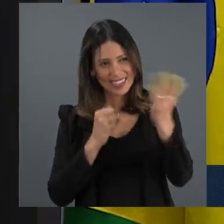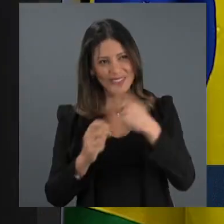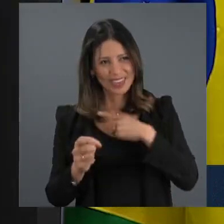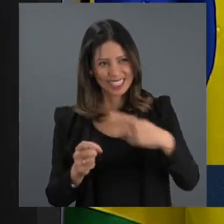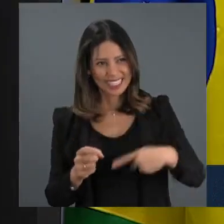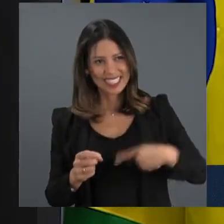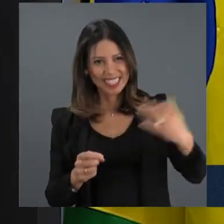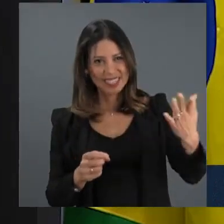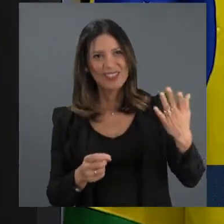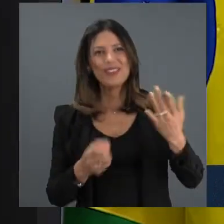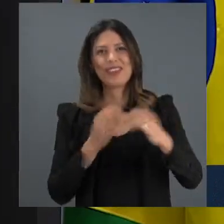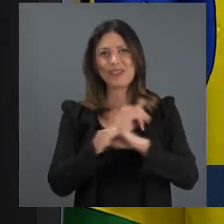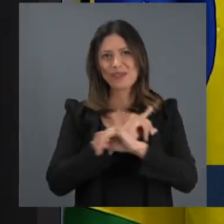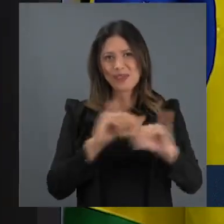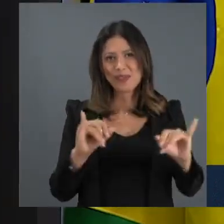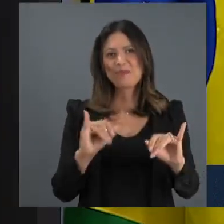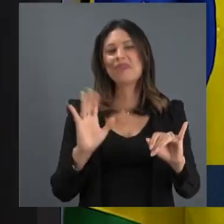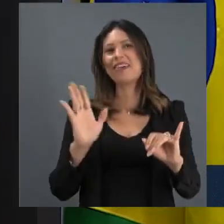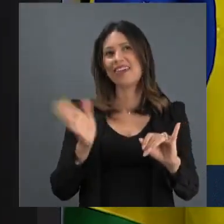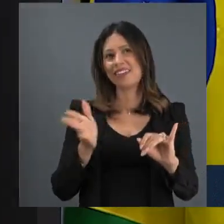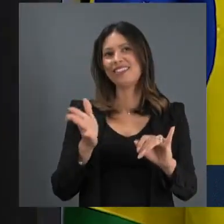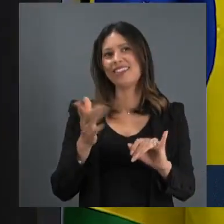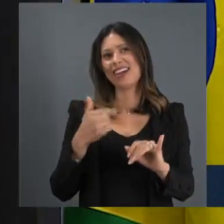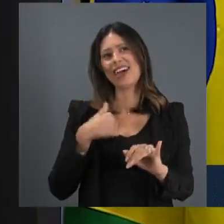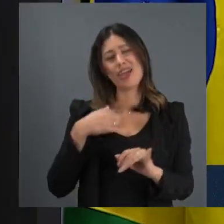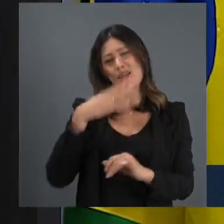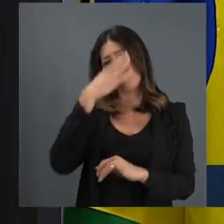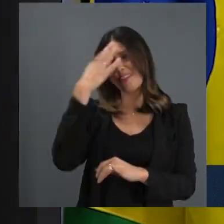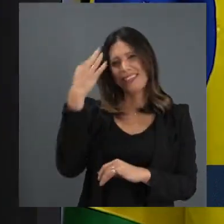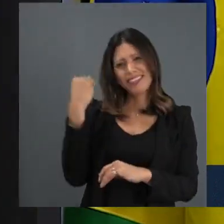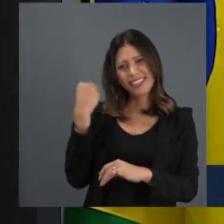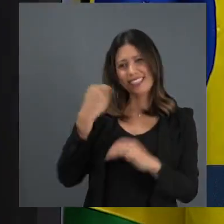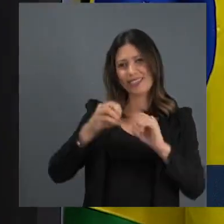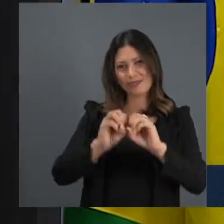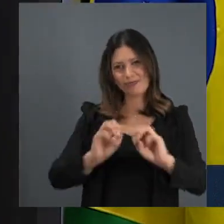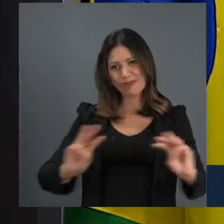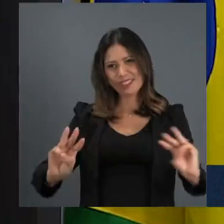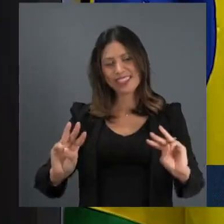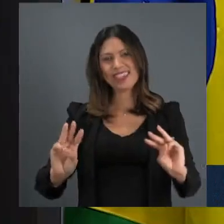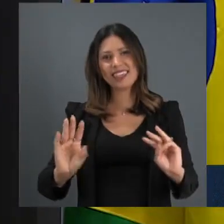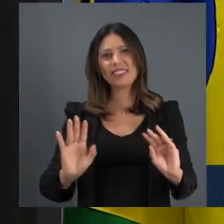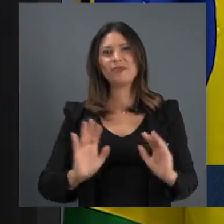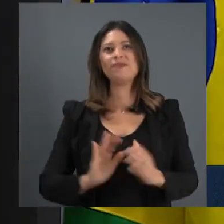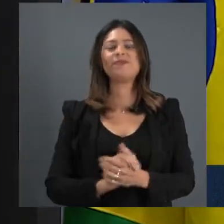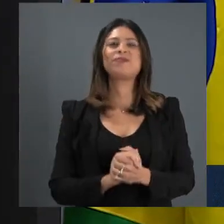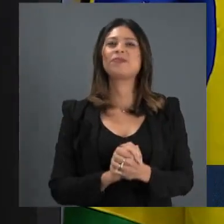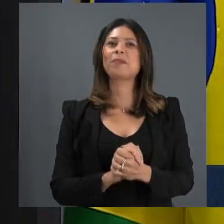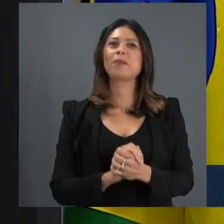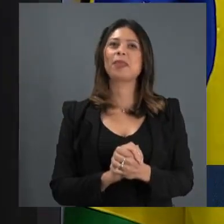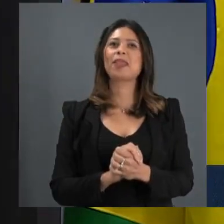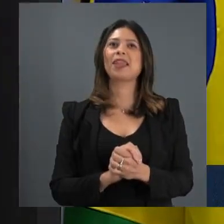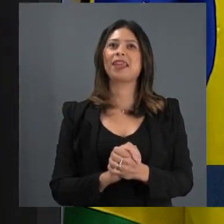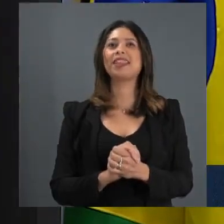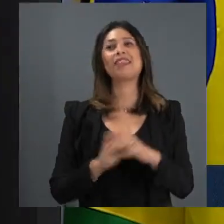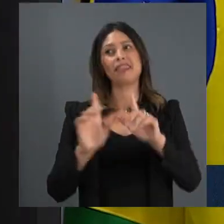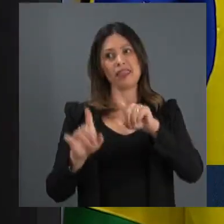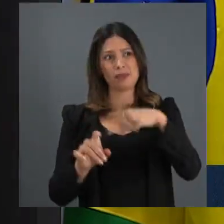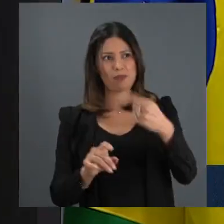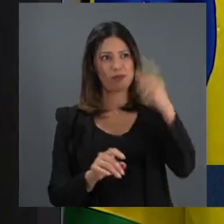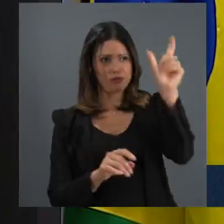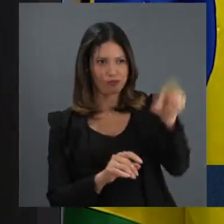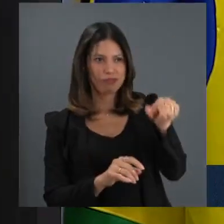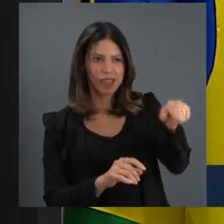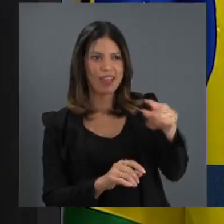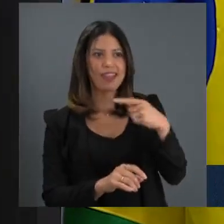eu já falei algumas vezes ali, mas não estou lembrado exatamente, mas quando eu terminar de falar, doutor Irã